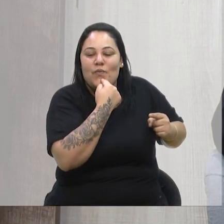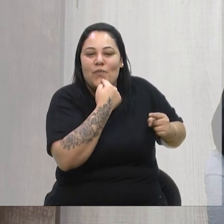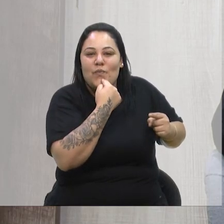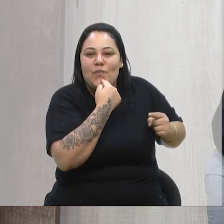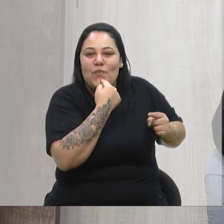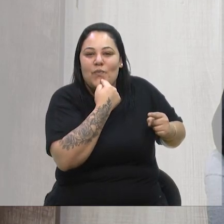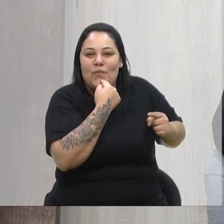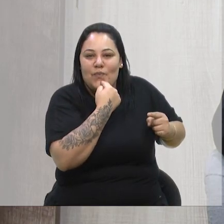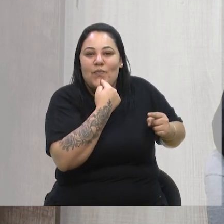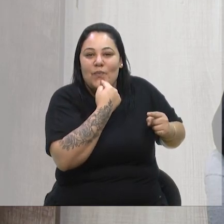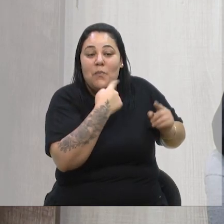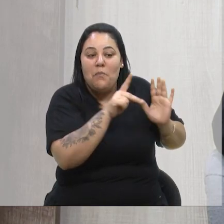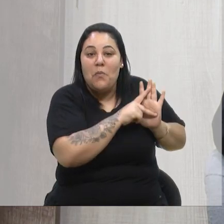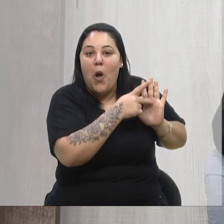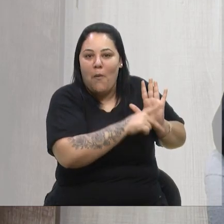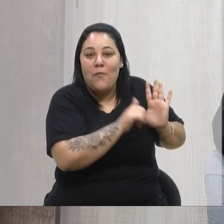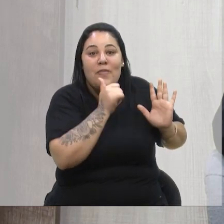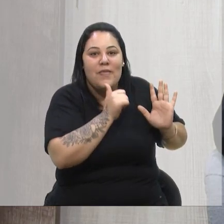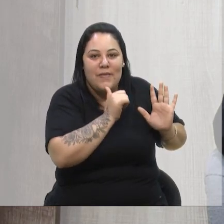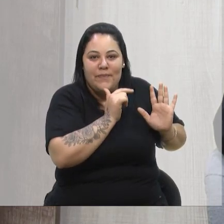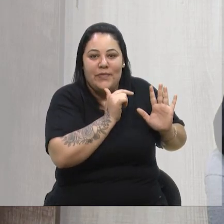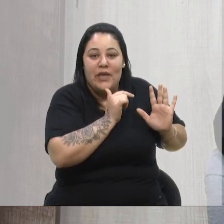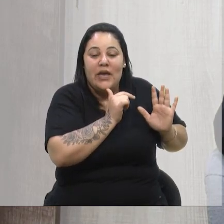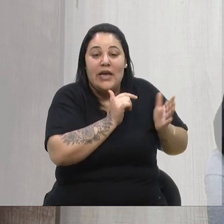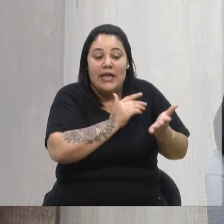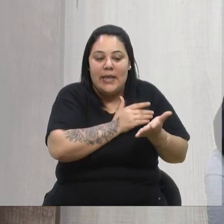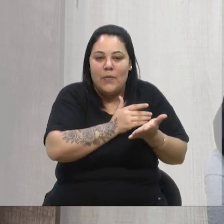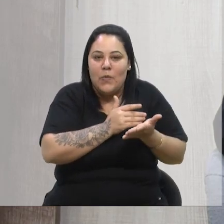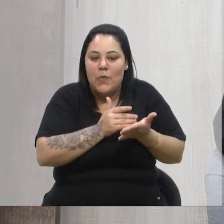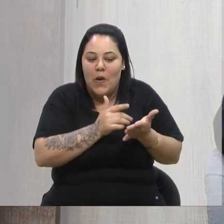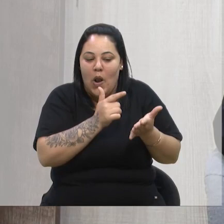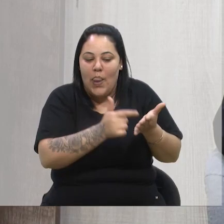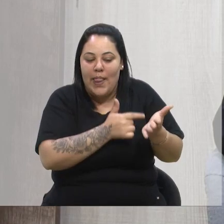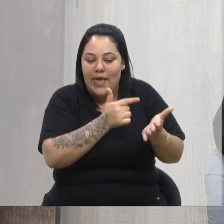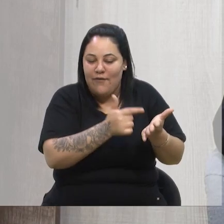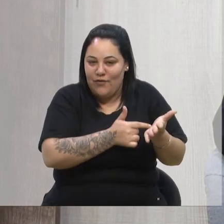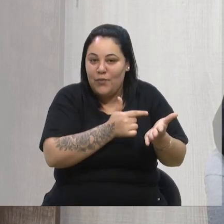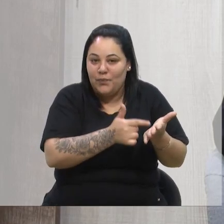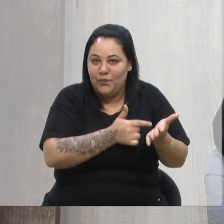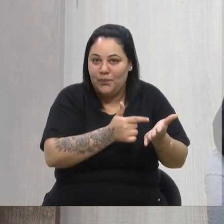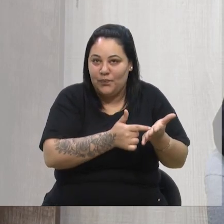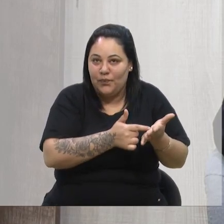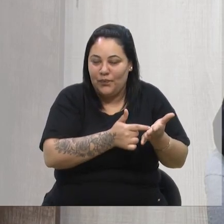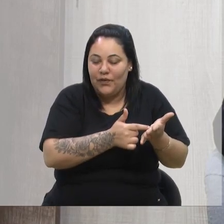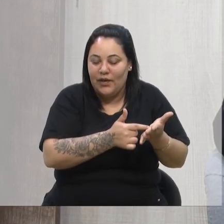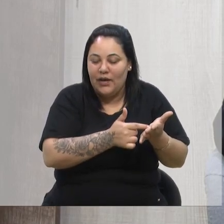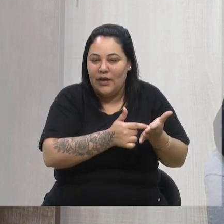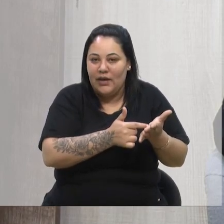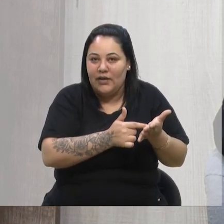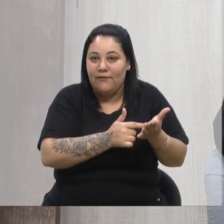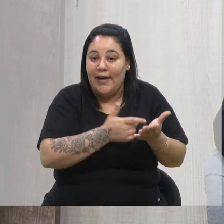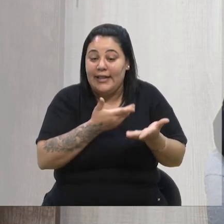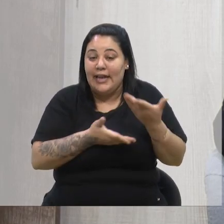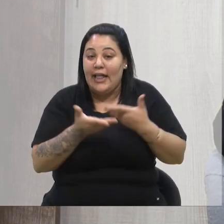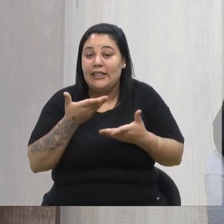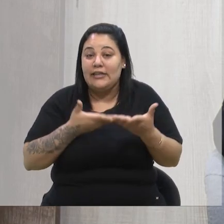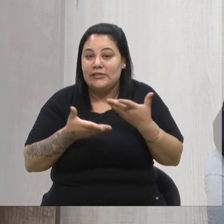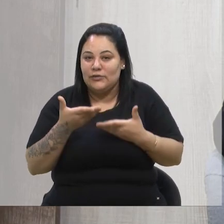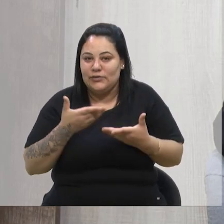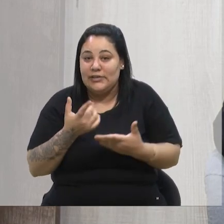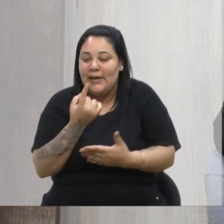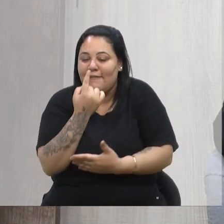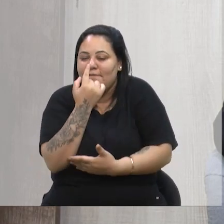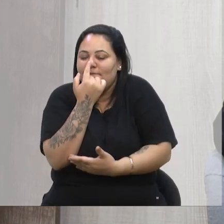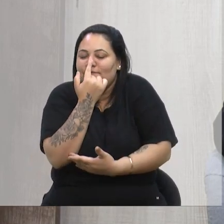E tu vais trabalhando isso no decorrer da metade inicial da obra. E de onde vem